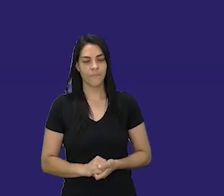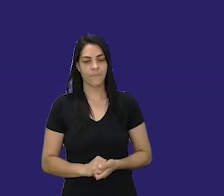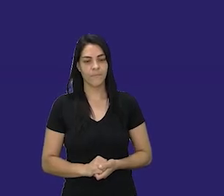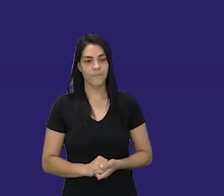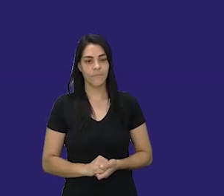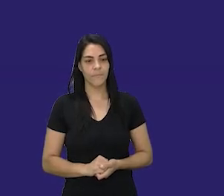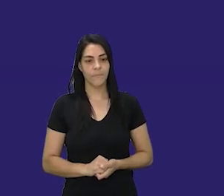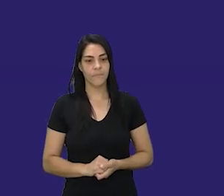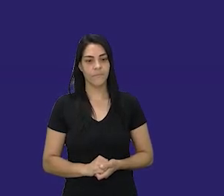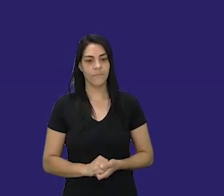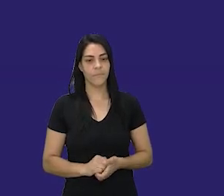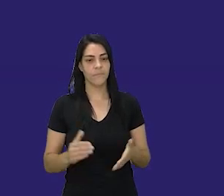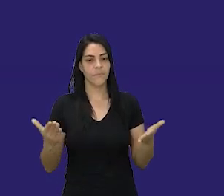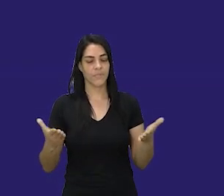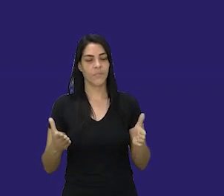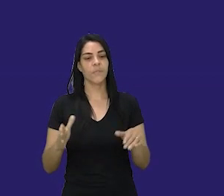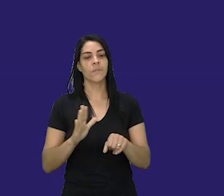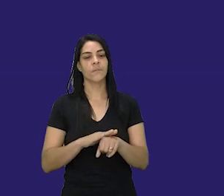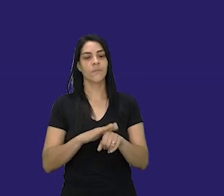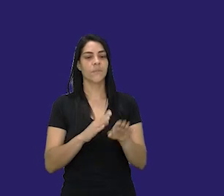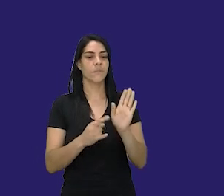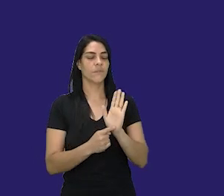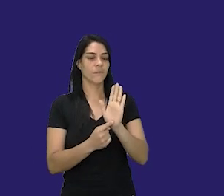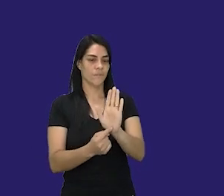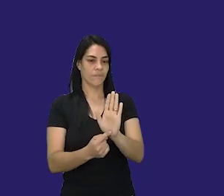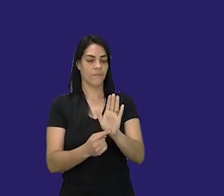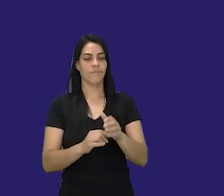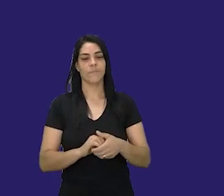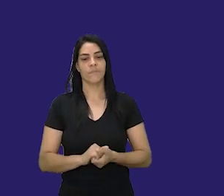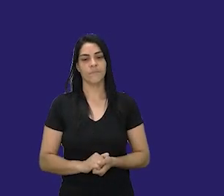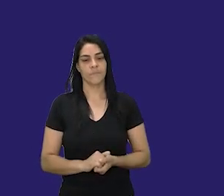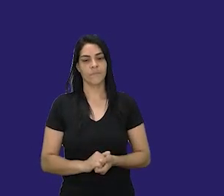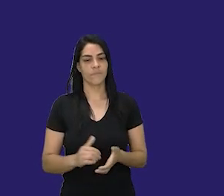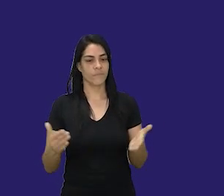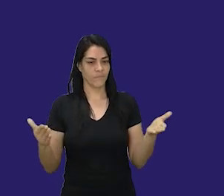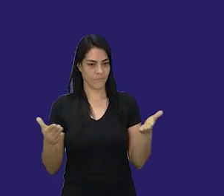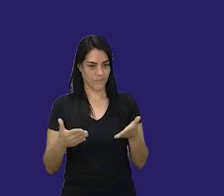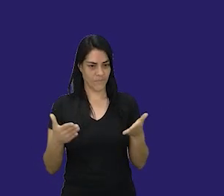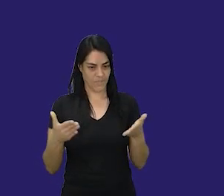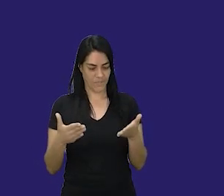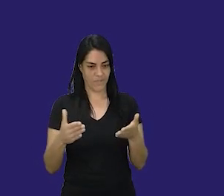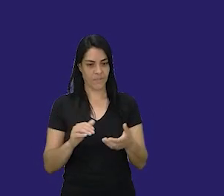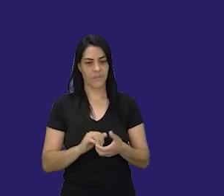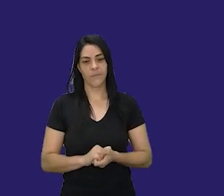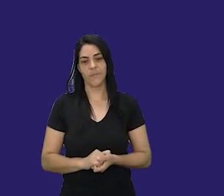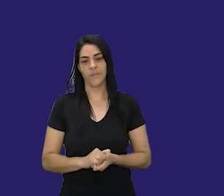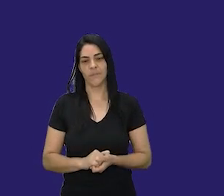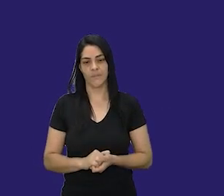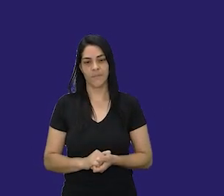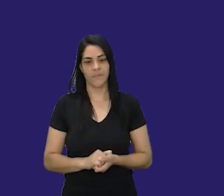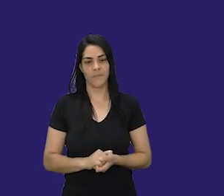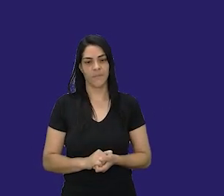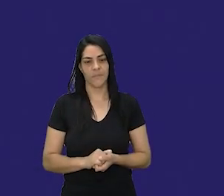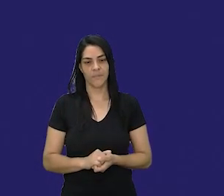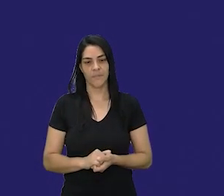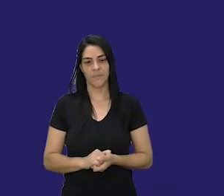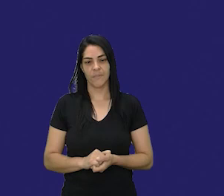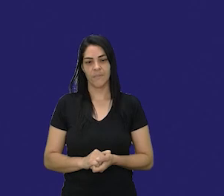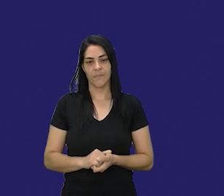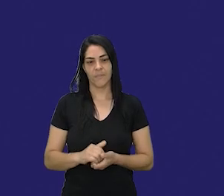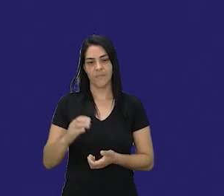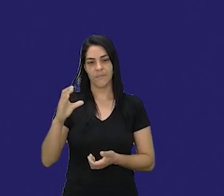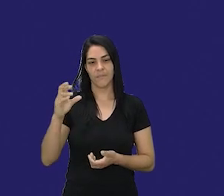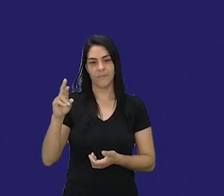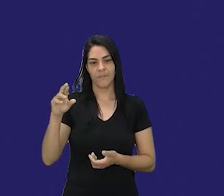A gente já fez a nossa apresentação, agora eu passo a palavra para a Cris. Obrigada,